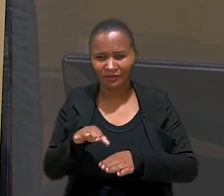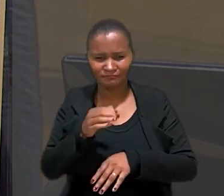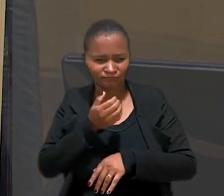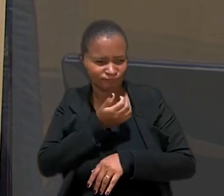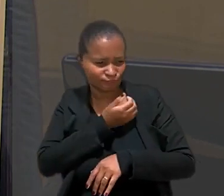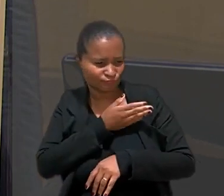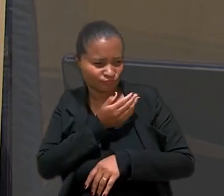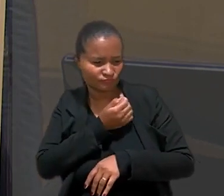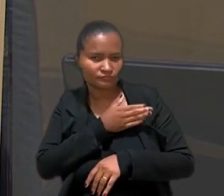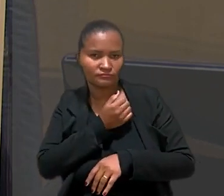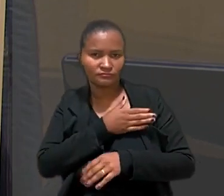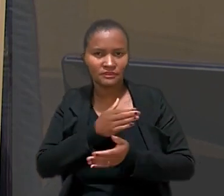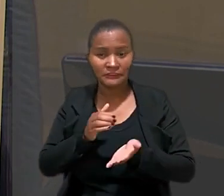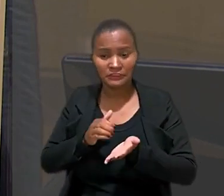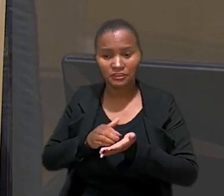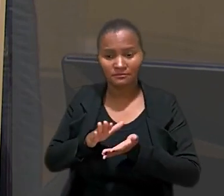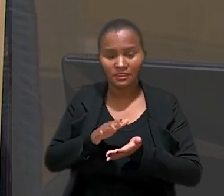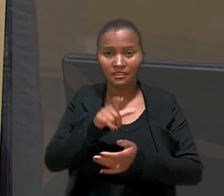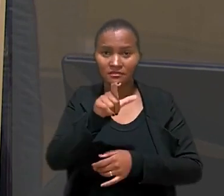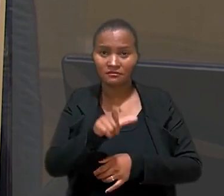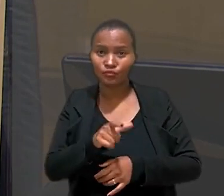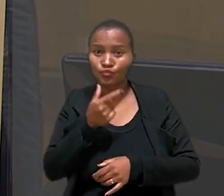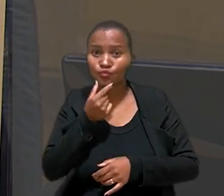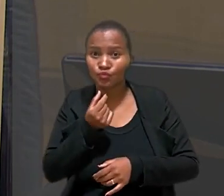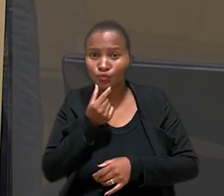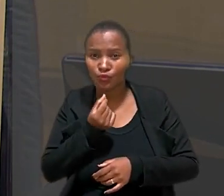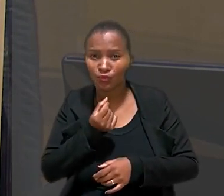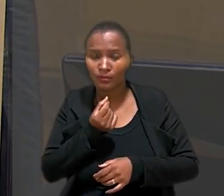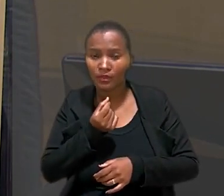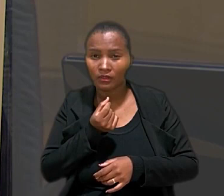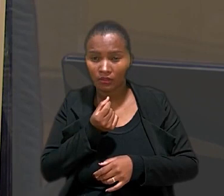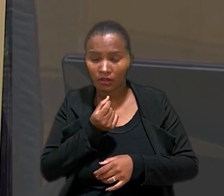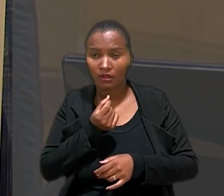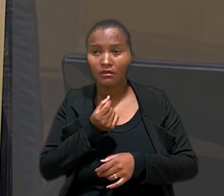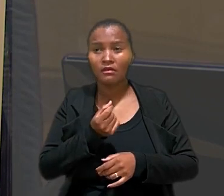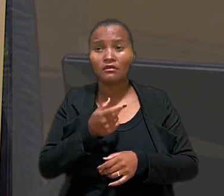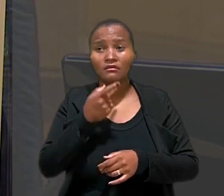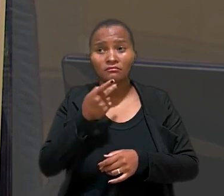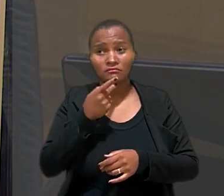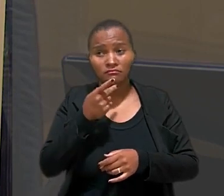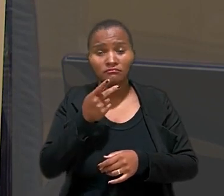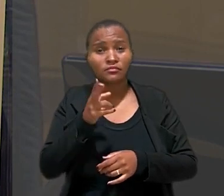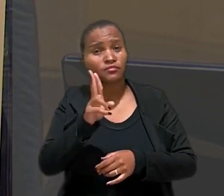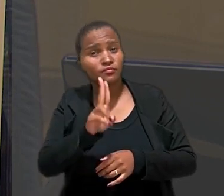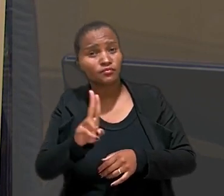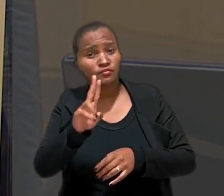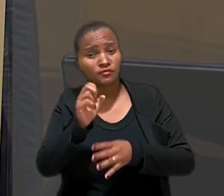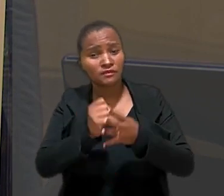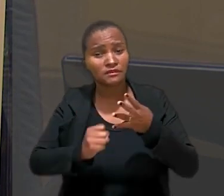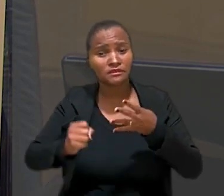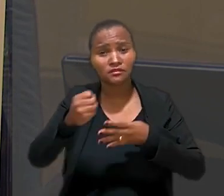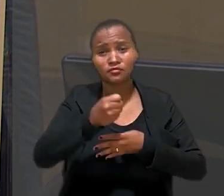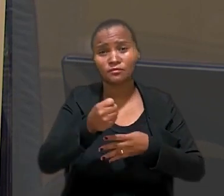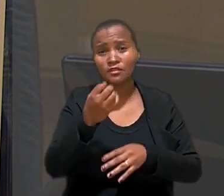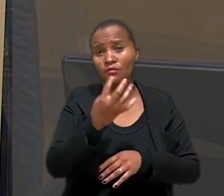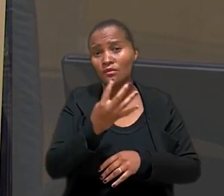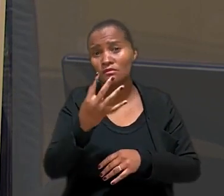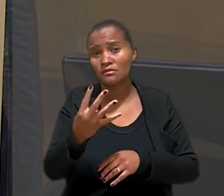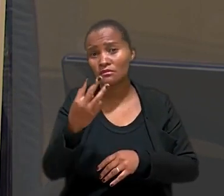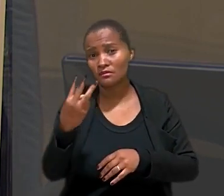caráter discriminatório da dispensa do reclamante, incorreu em má aplicação da